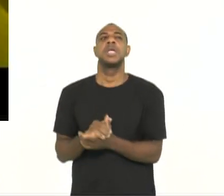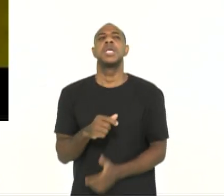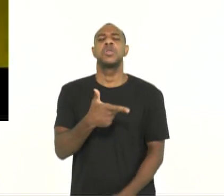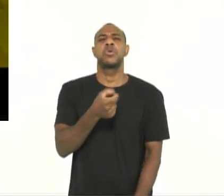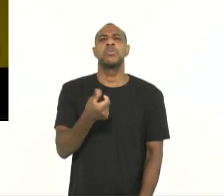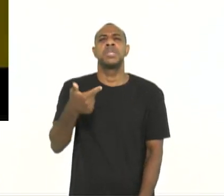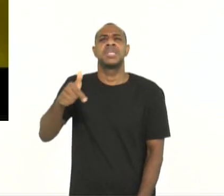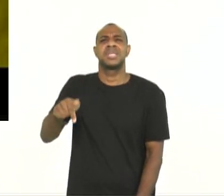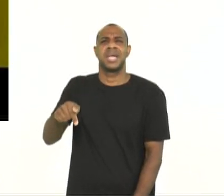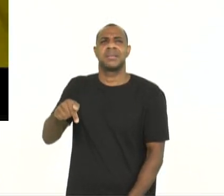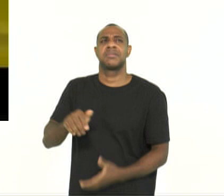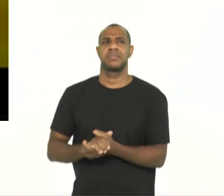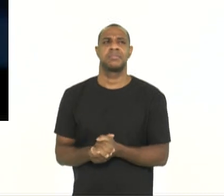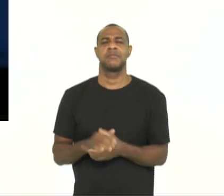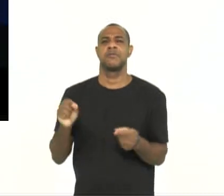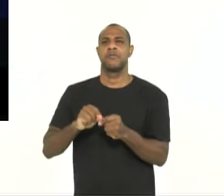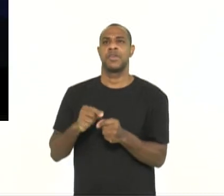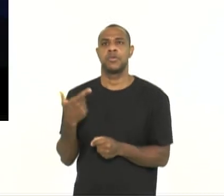2007.